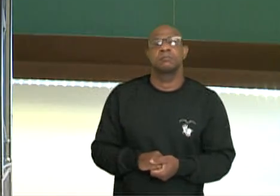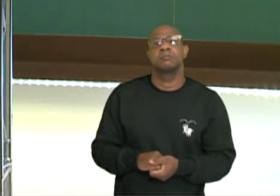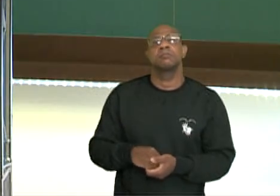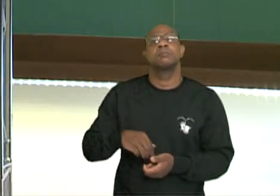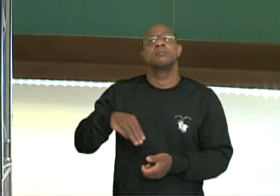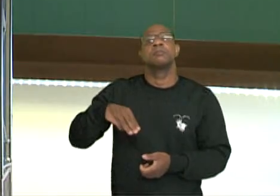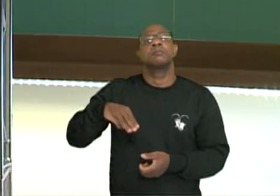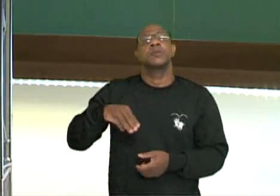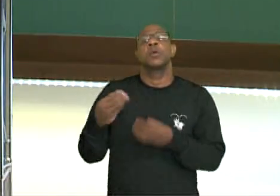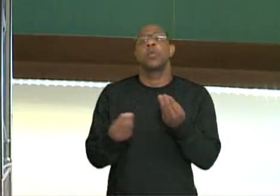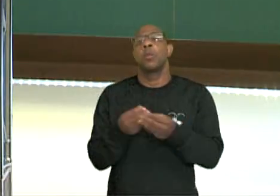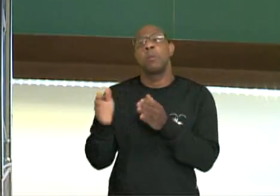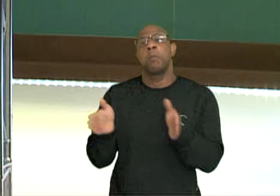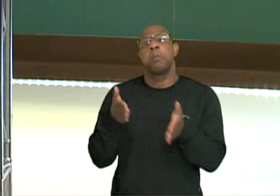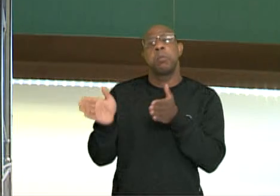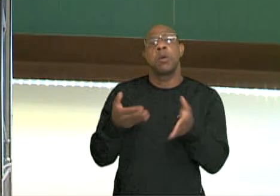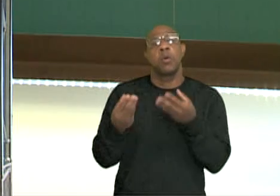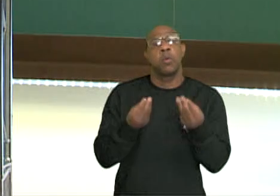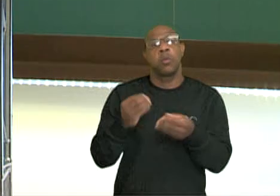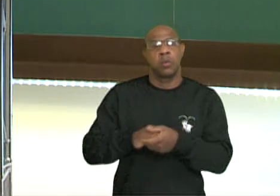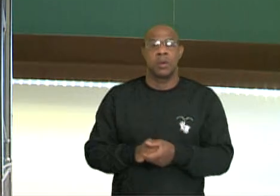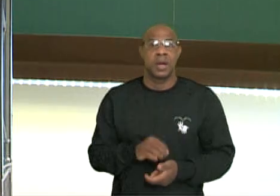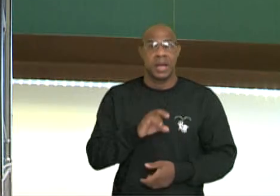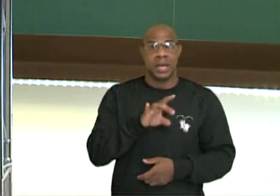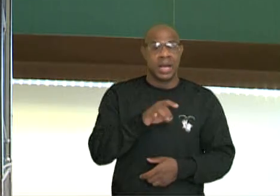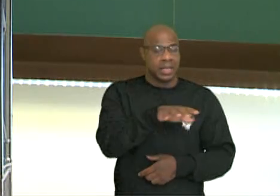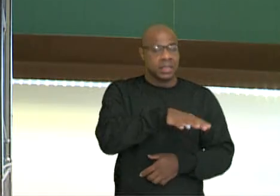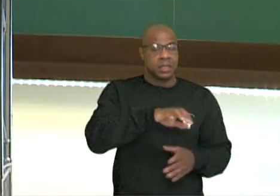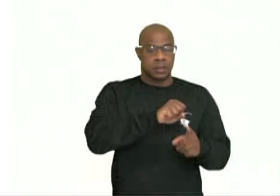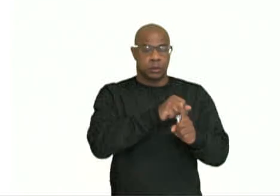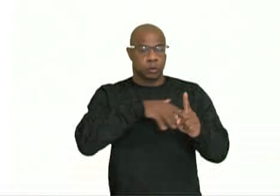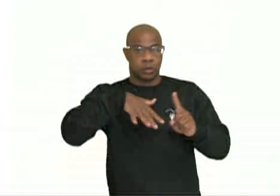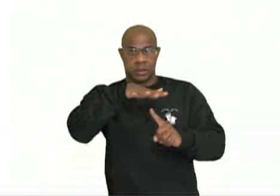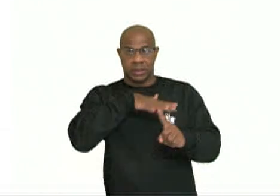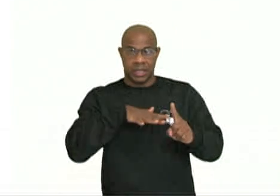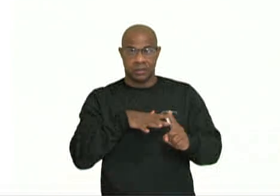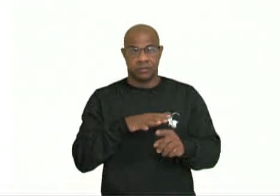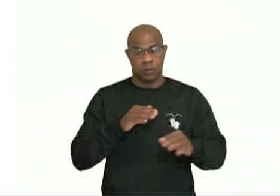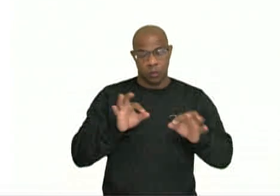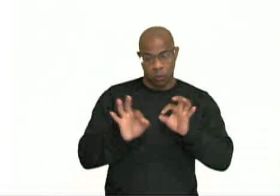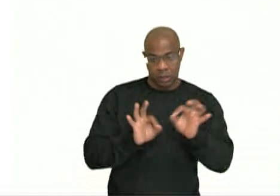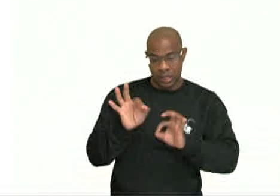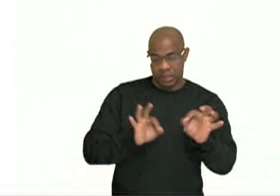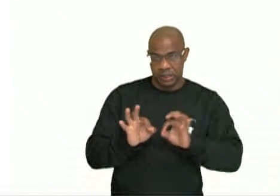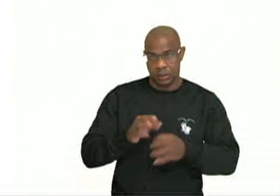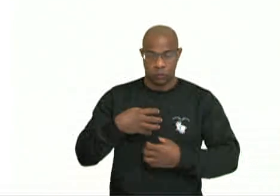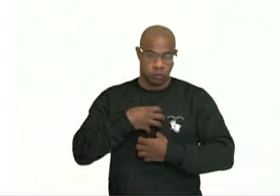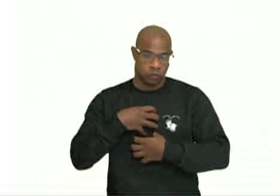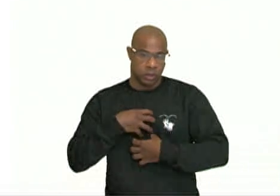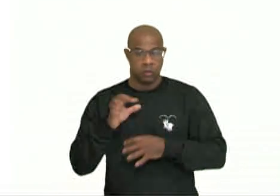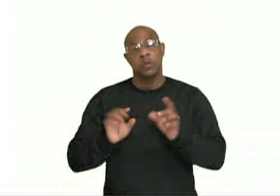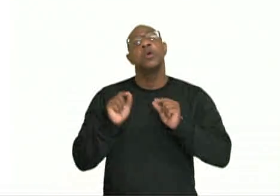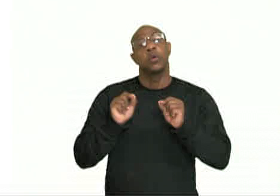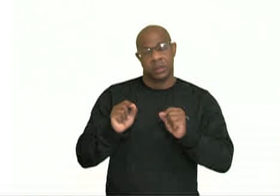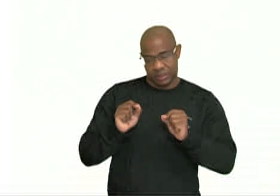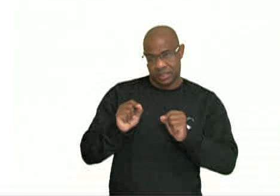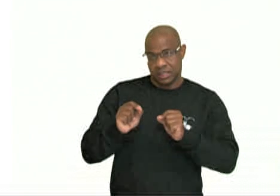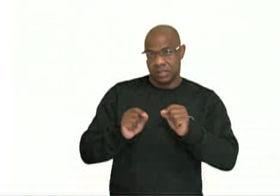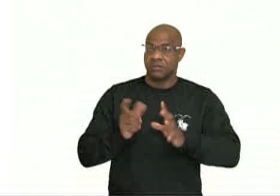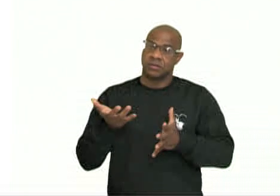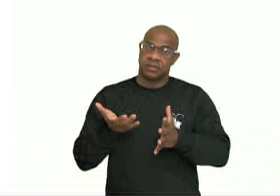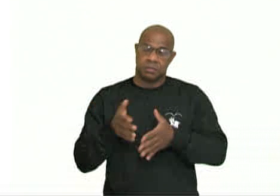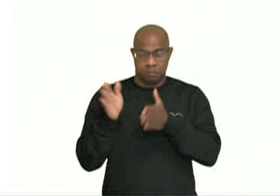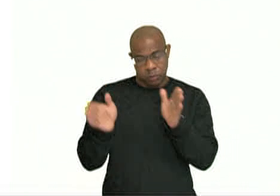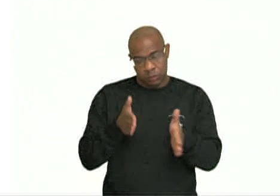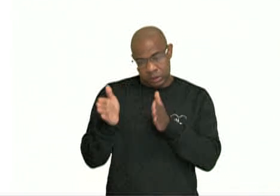modo de produção. Cada sociedade organiza o seu modo de produção, ou seja, o modo como garante sua própria sobrevivência e